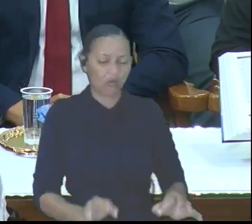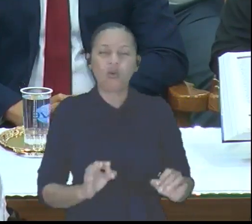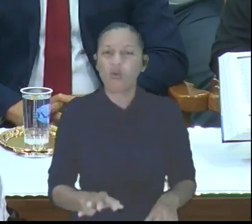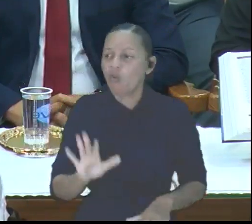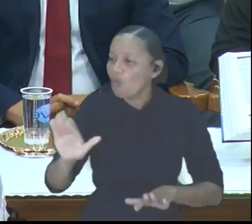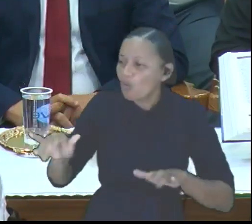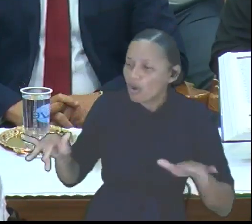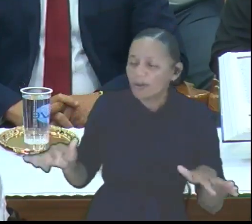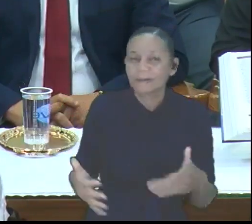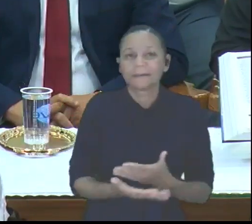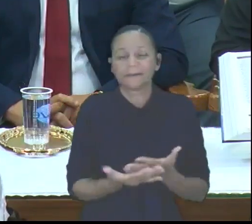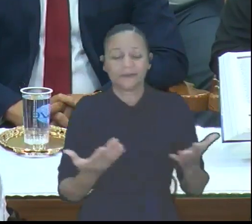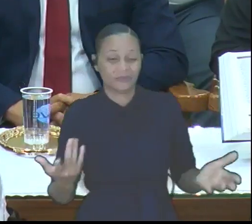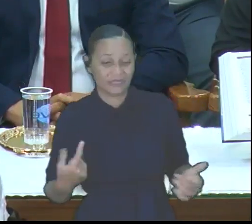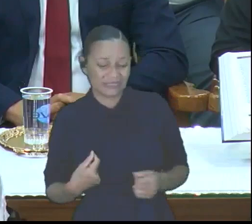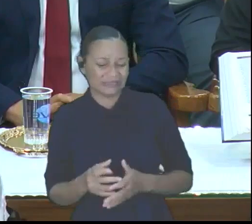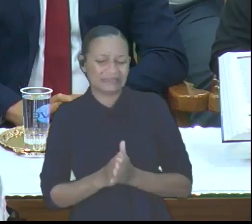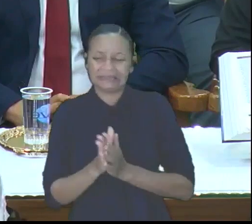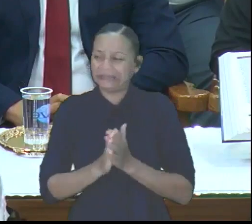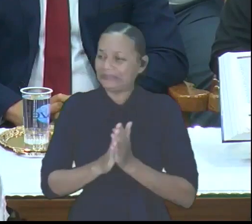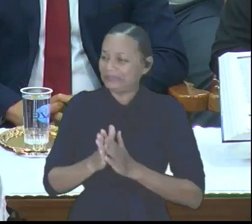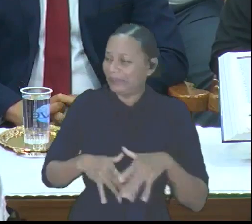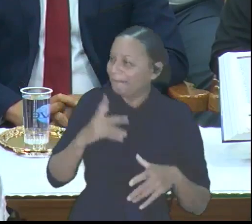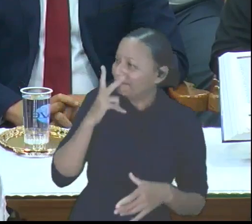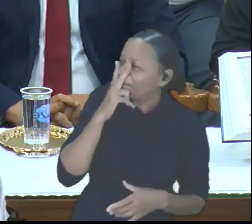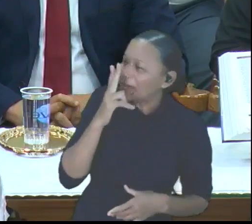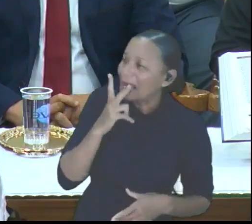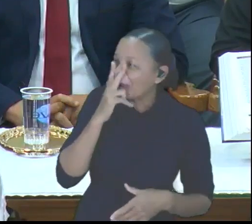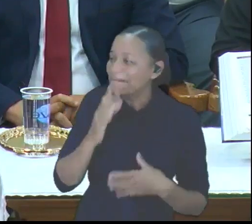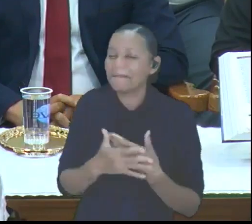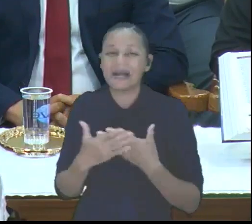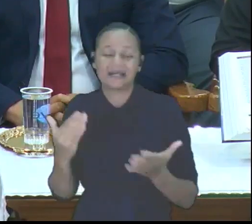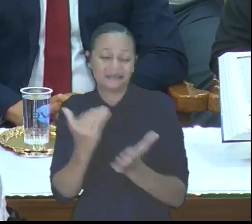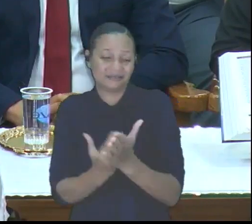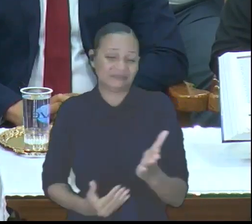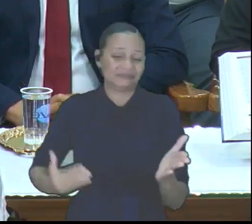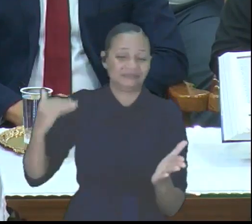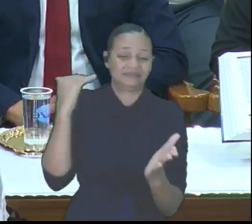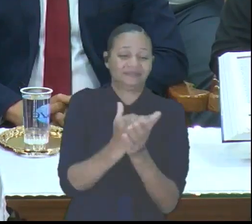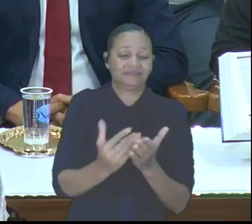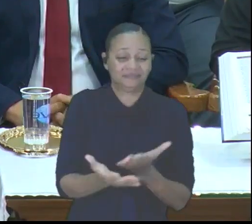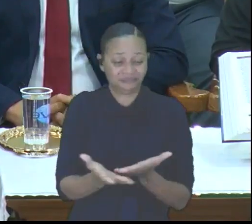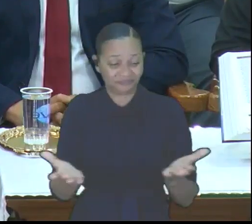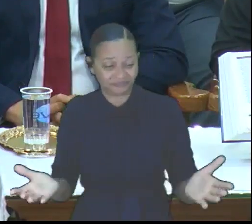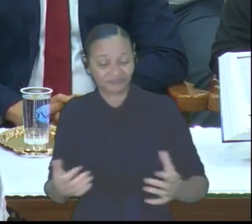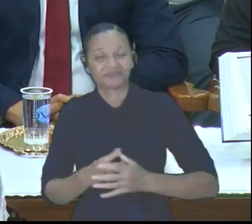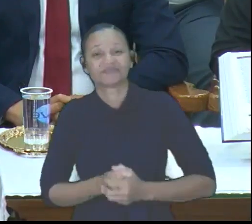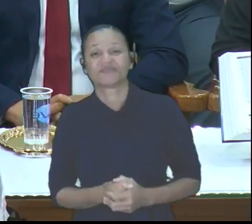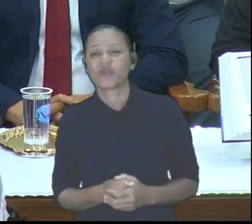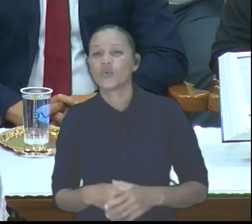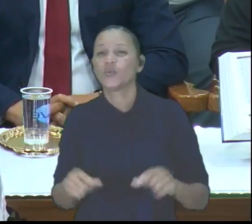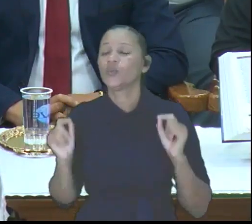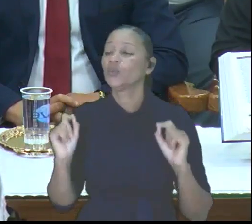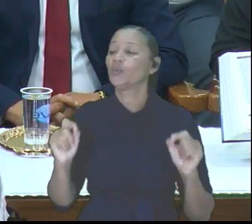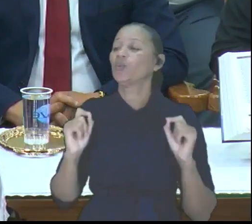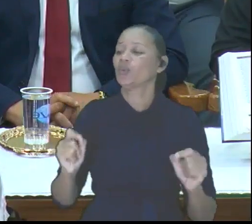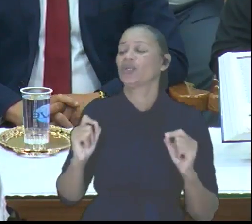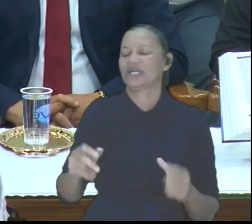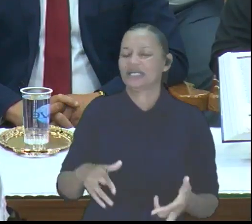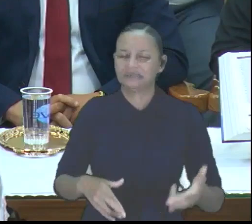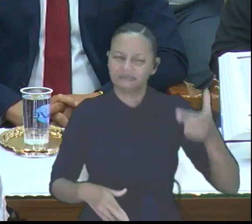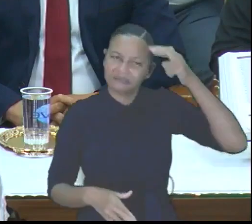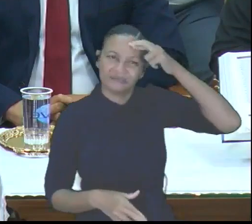Olha a expectativa do meio parecendo ser maior do que a do início. Mas o que é que Jairo escuta?